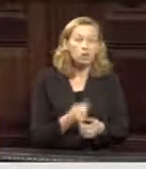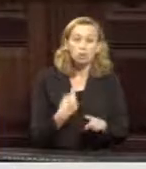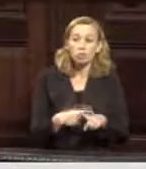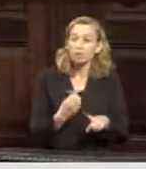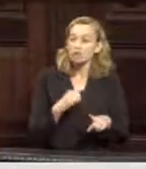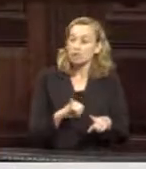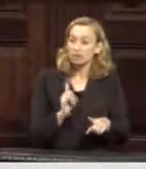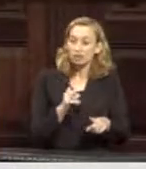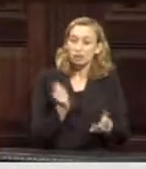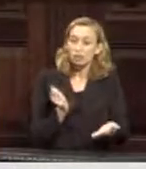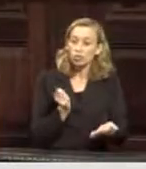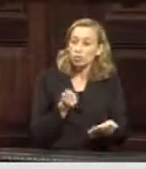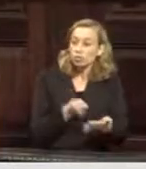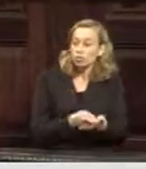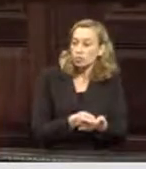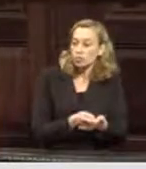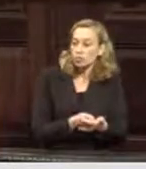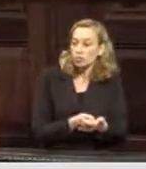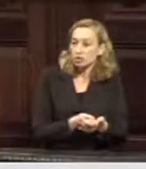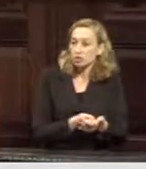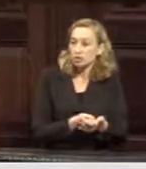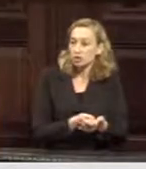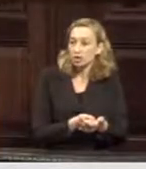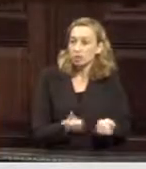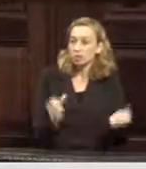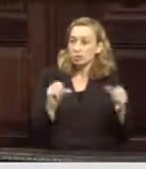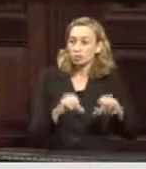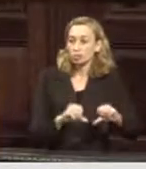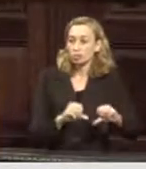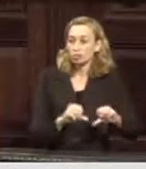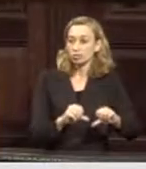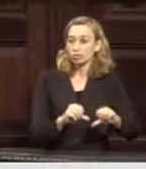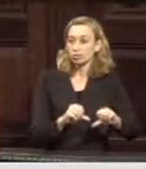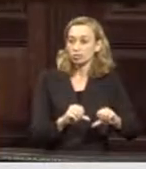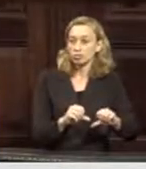cumprimento constitucional apenas de natureza contábil e não efetivamente material. Muito obrigado.